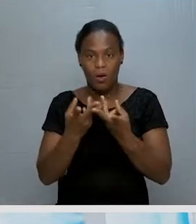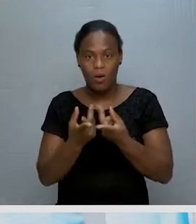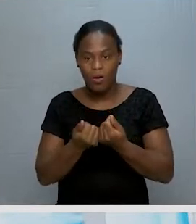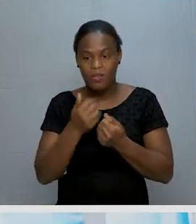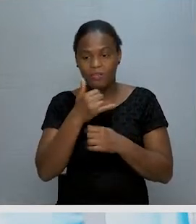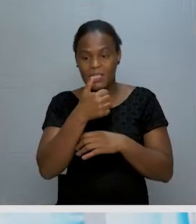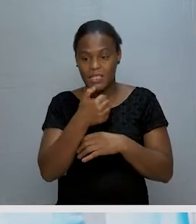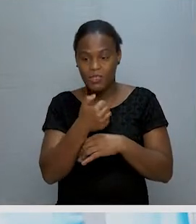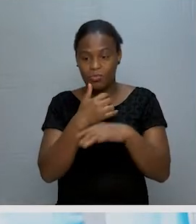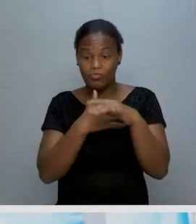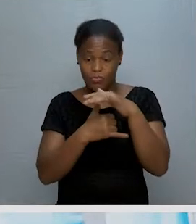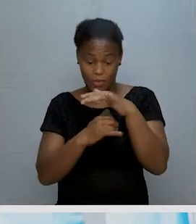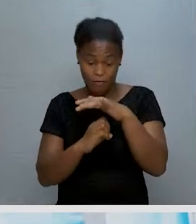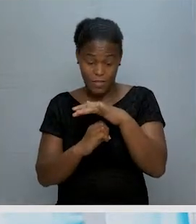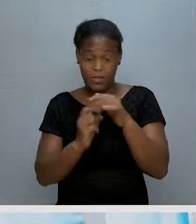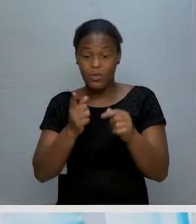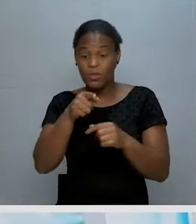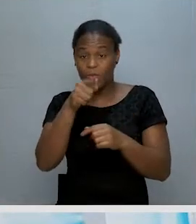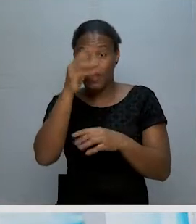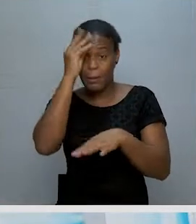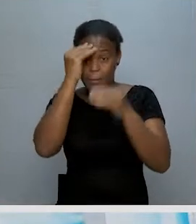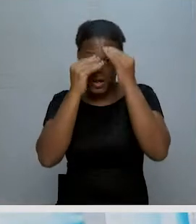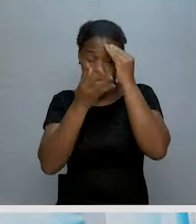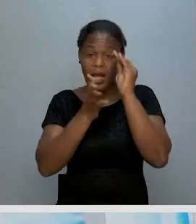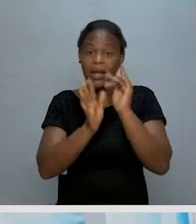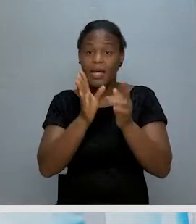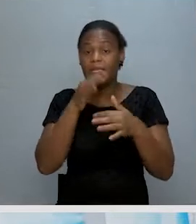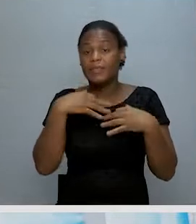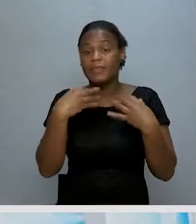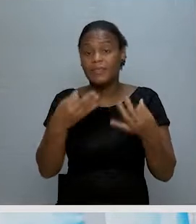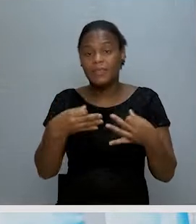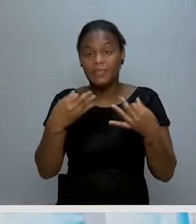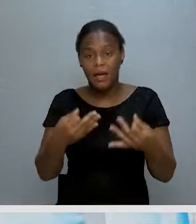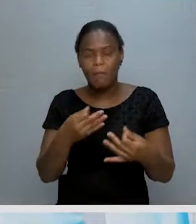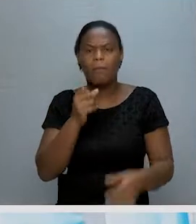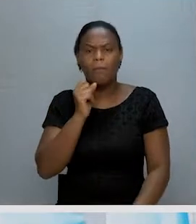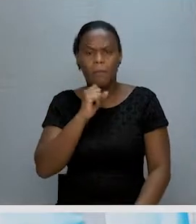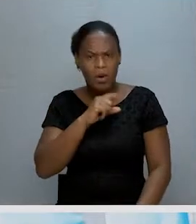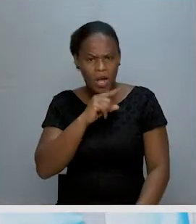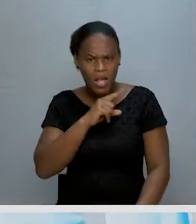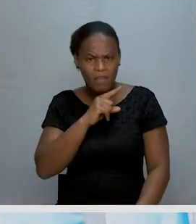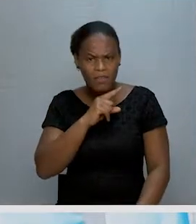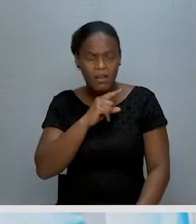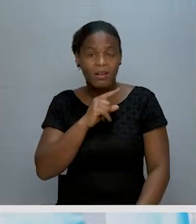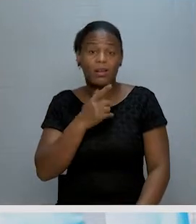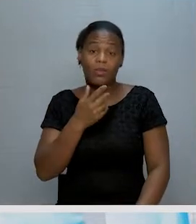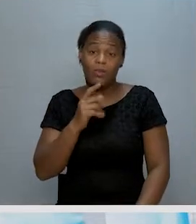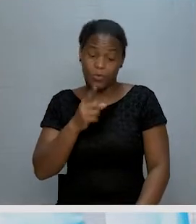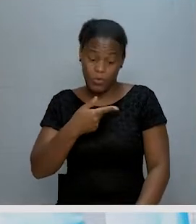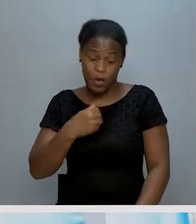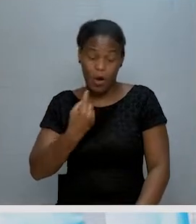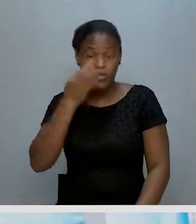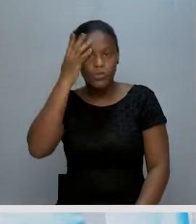resultado, 25 vinteavos, aprenderam que sempre que é possível,